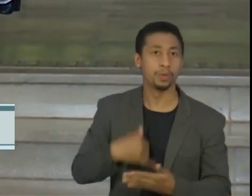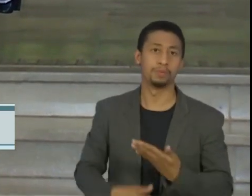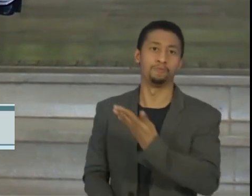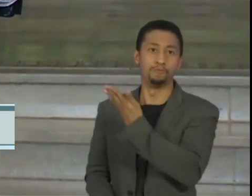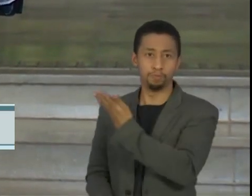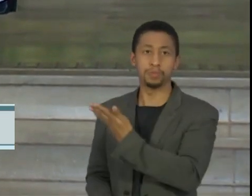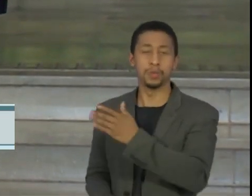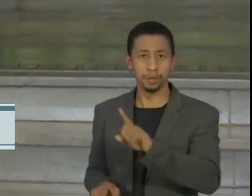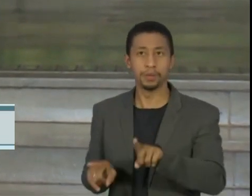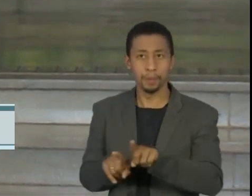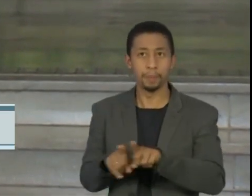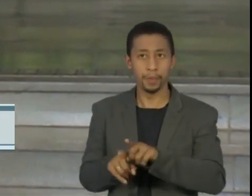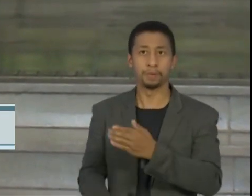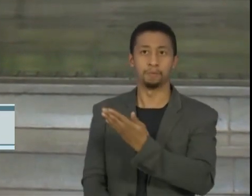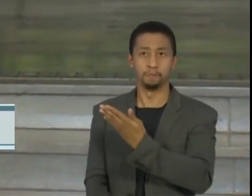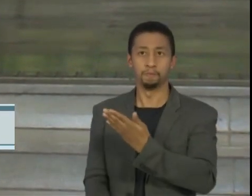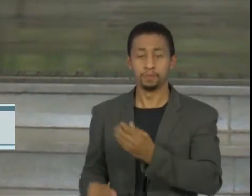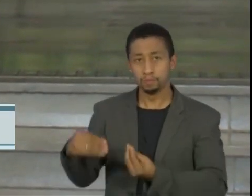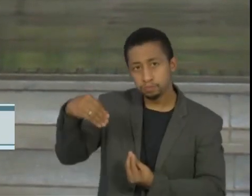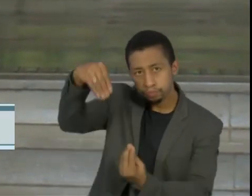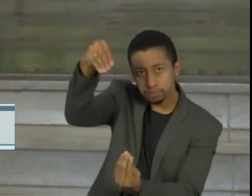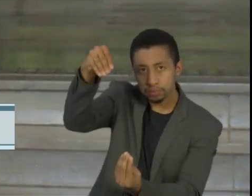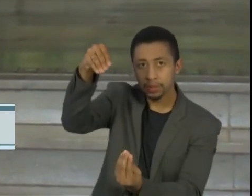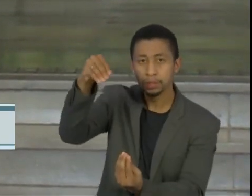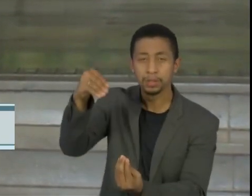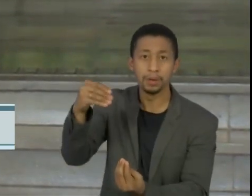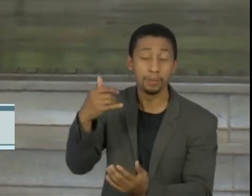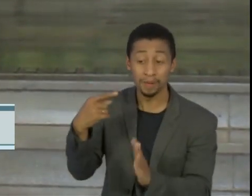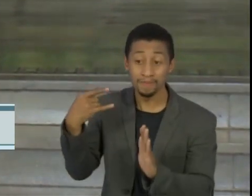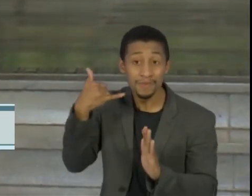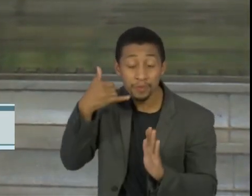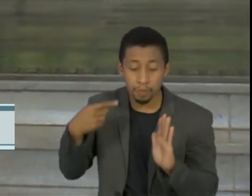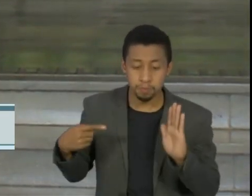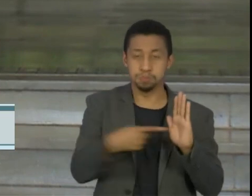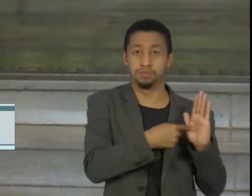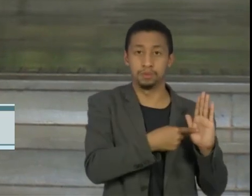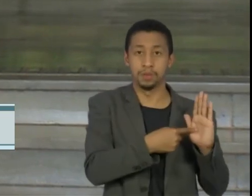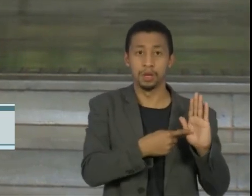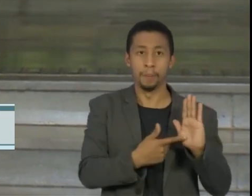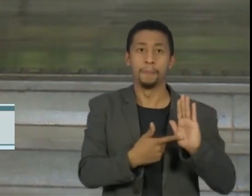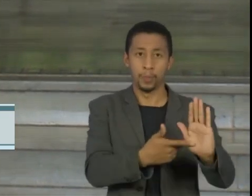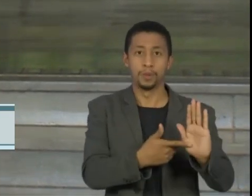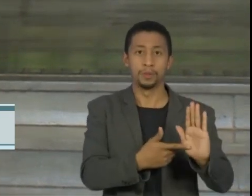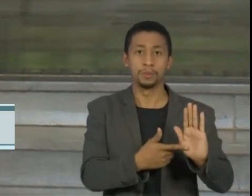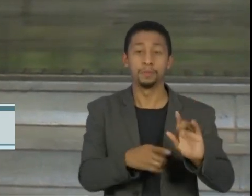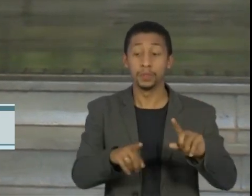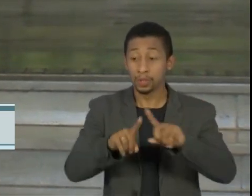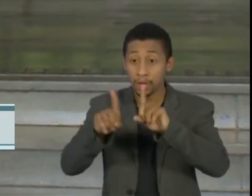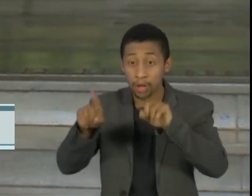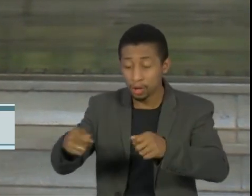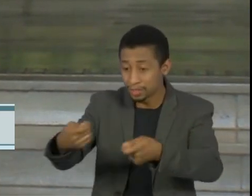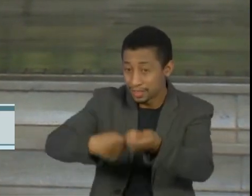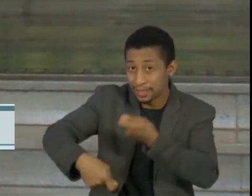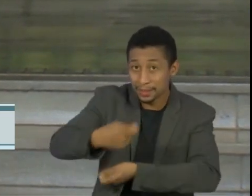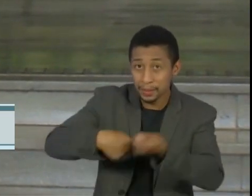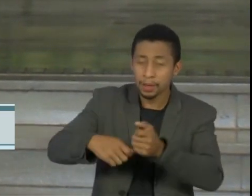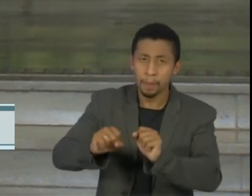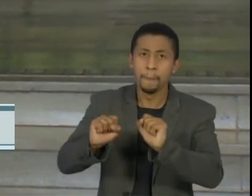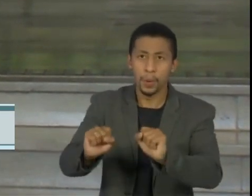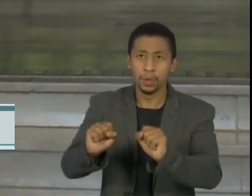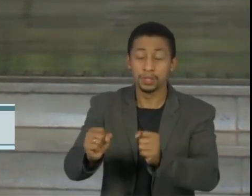771 3541 para denúncias. Também comerciantes podem baixar